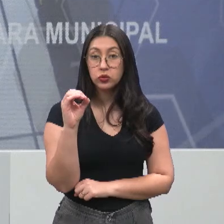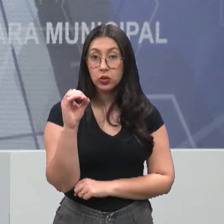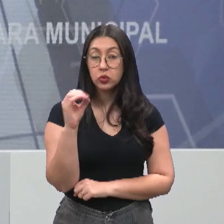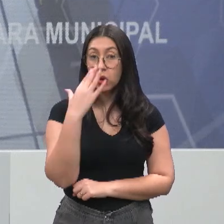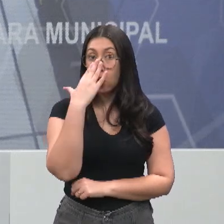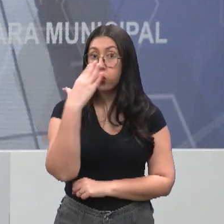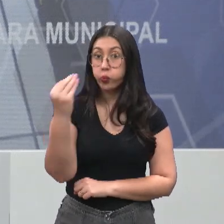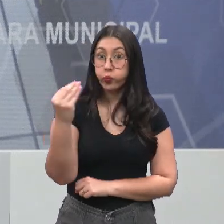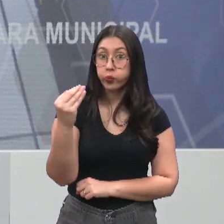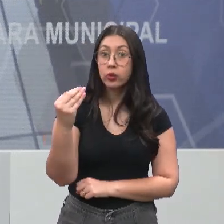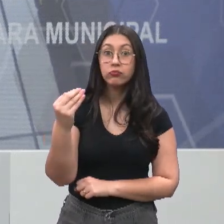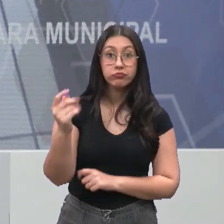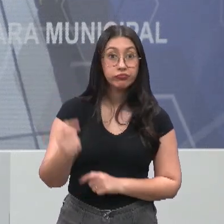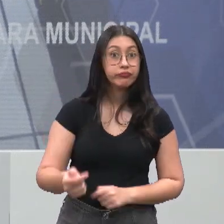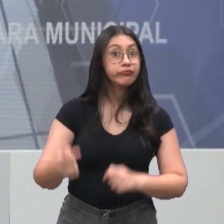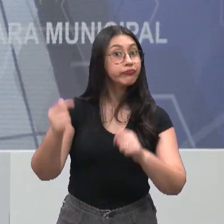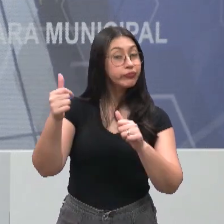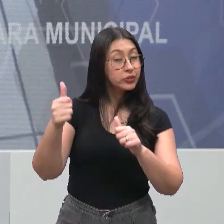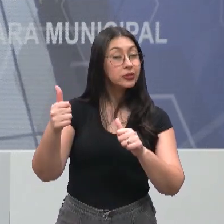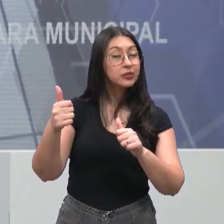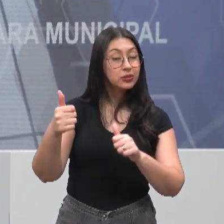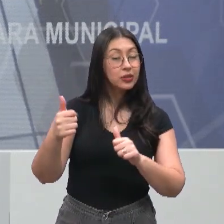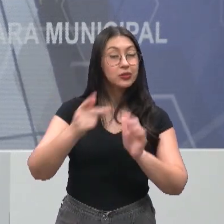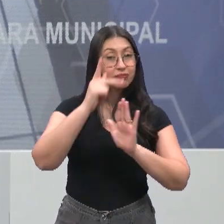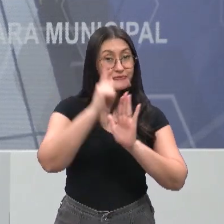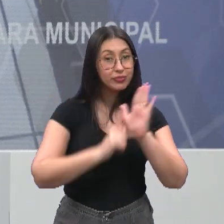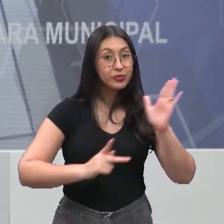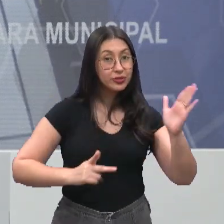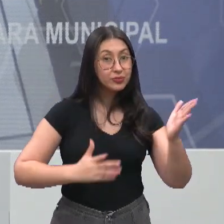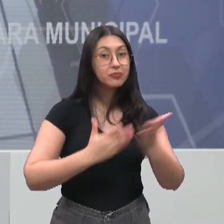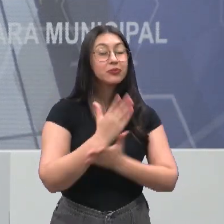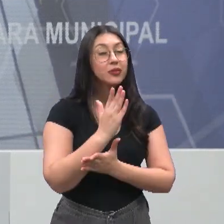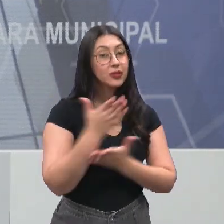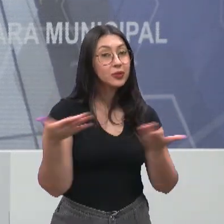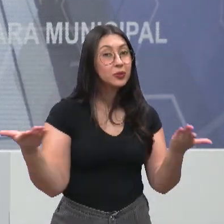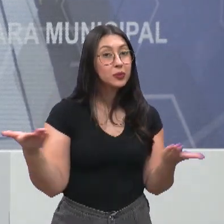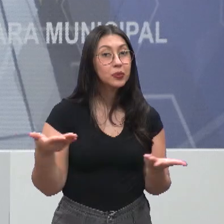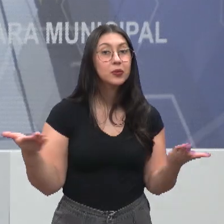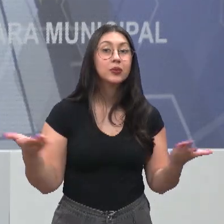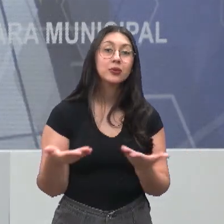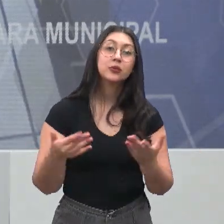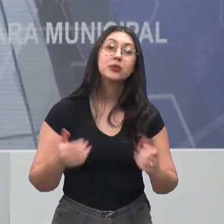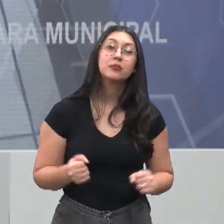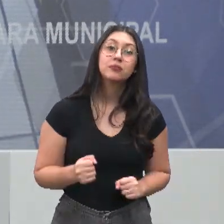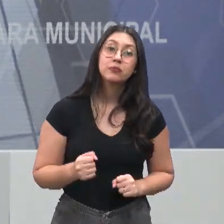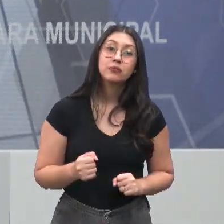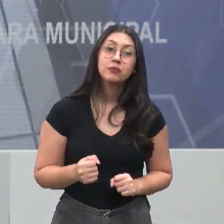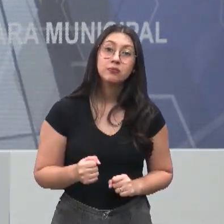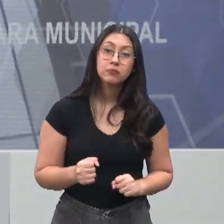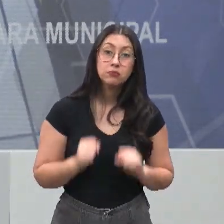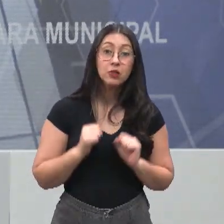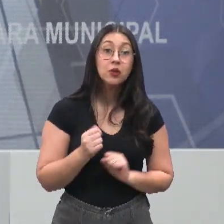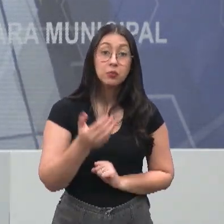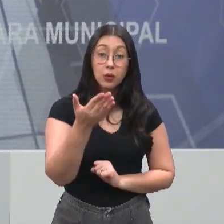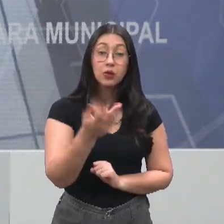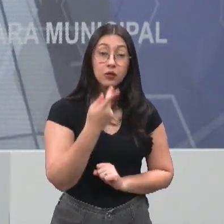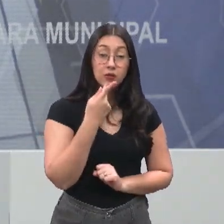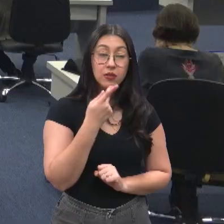serão beneficiadas com a aprovação do projeto de lei no dia de hoje. Gostaria de fazer uma parte aqui ao vereador José Luiz.